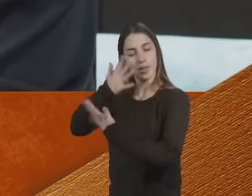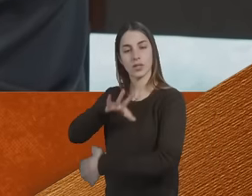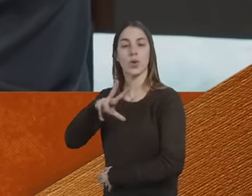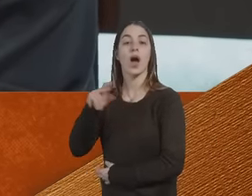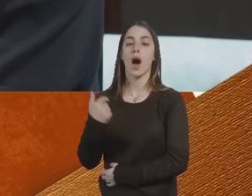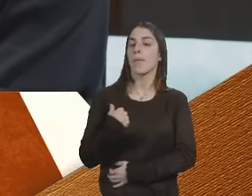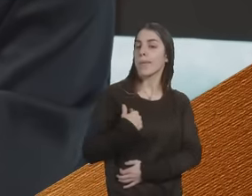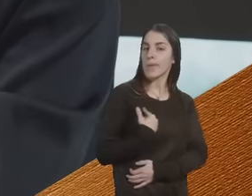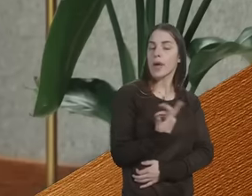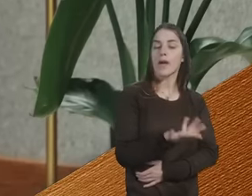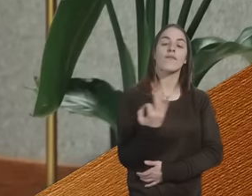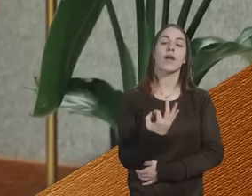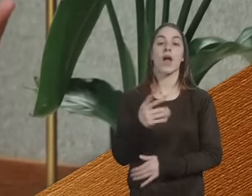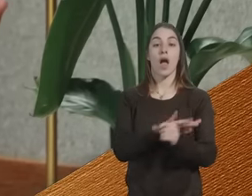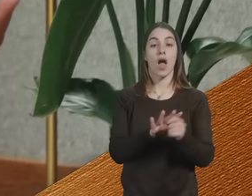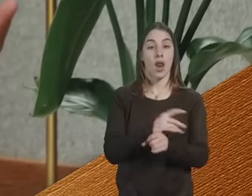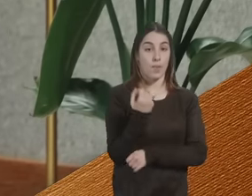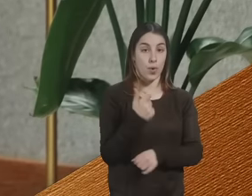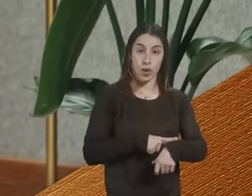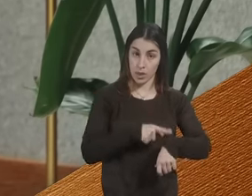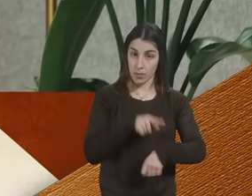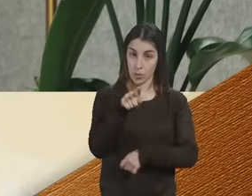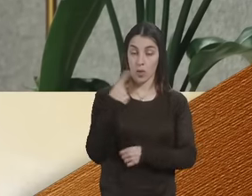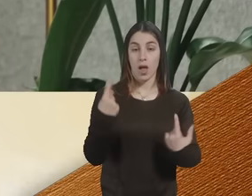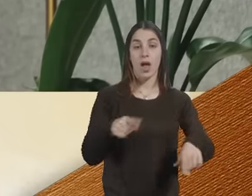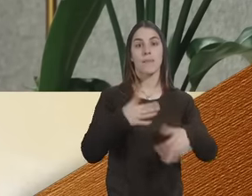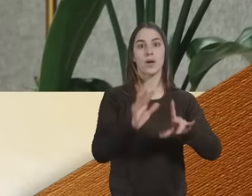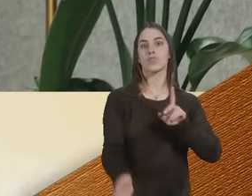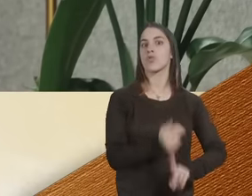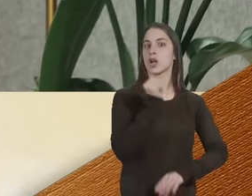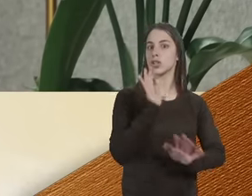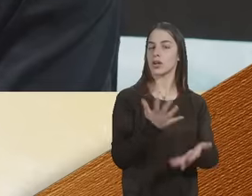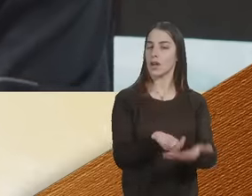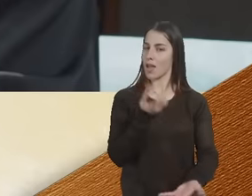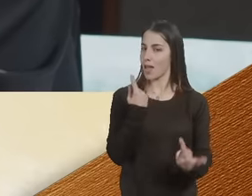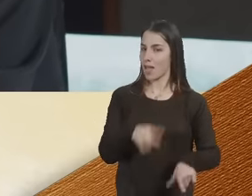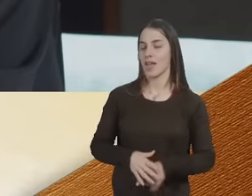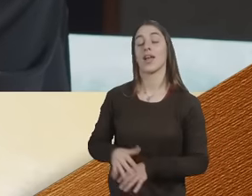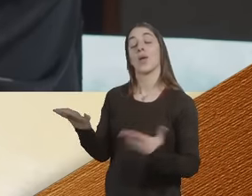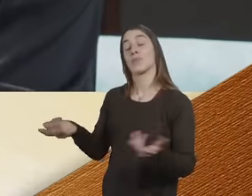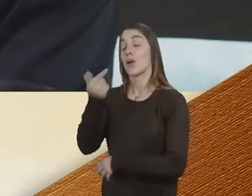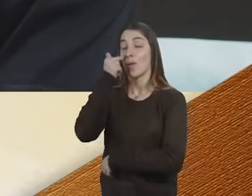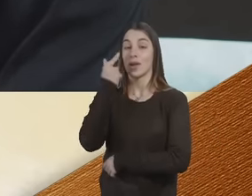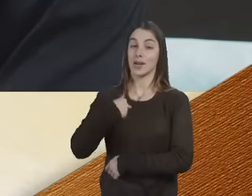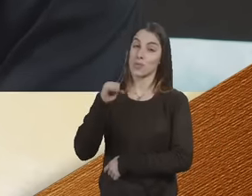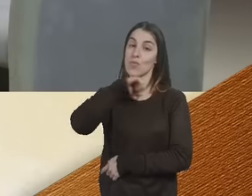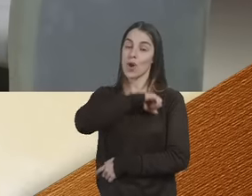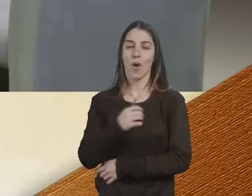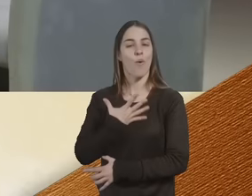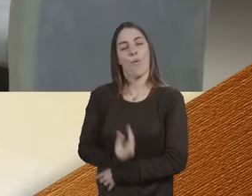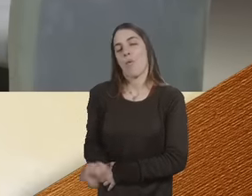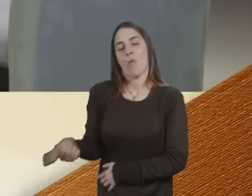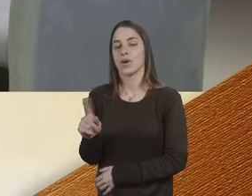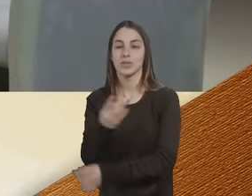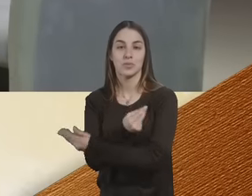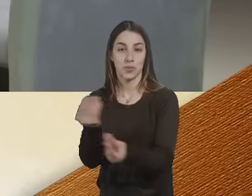que sei, apesar de estar nesta área há relativamente pouco tempo, o sucesso já é visível, não é verdade? Olha, eu por acaso não gosto muito de gabar,